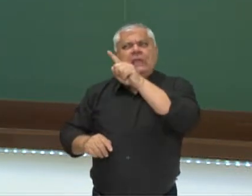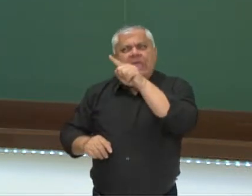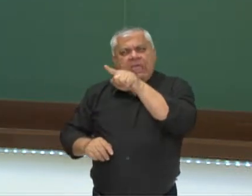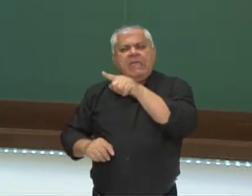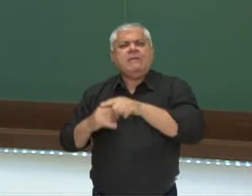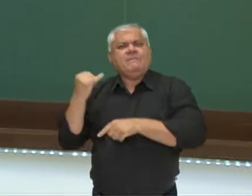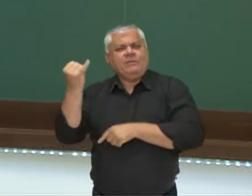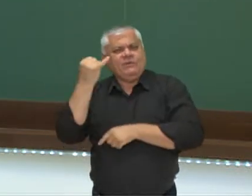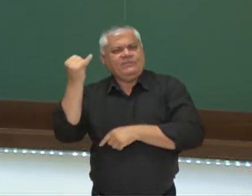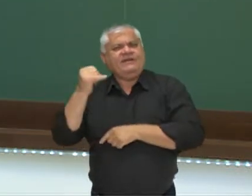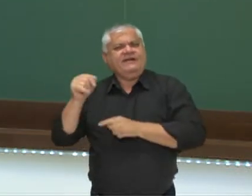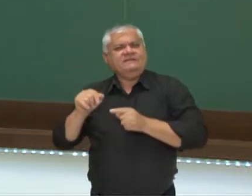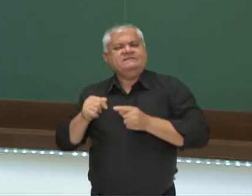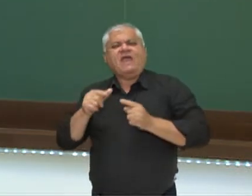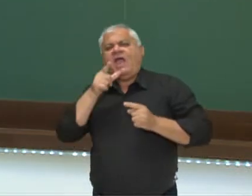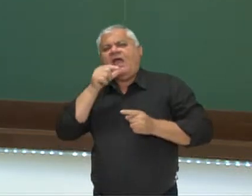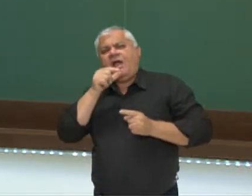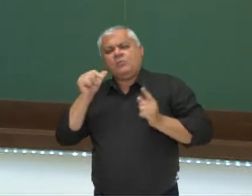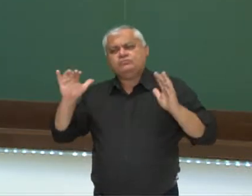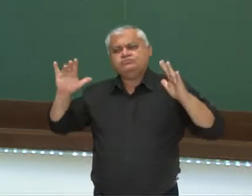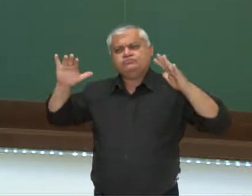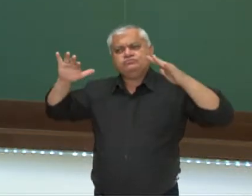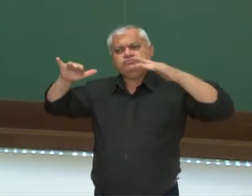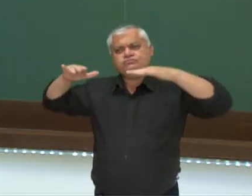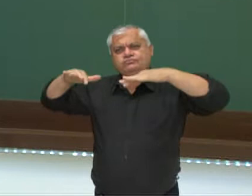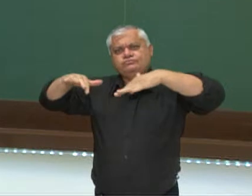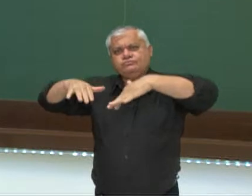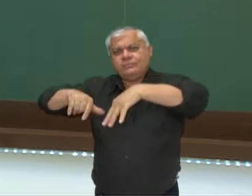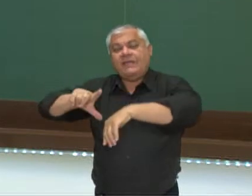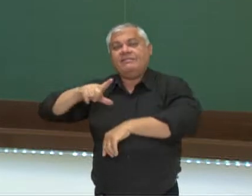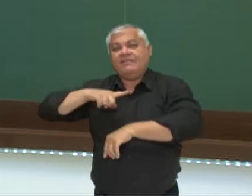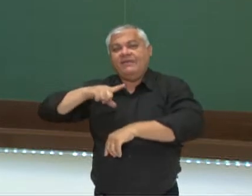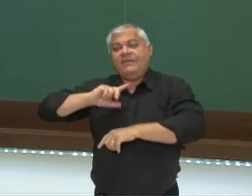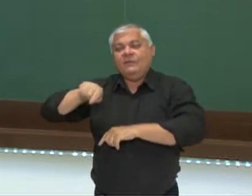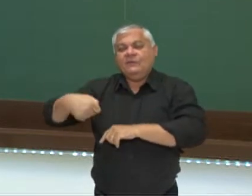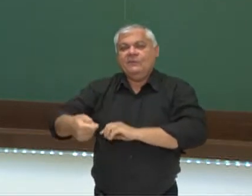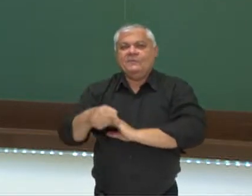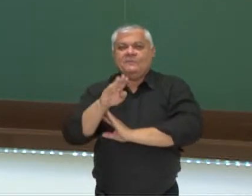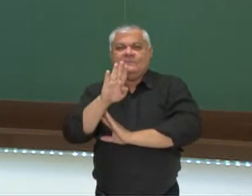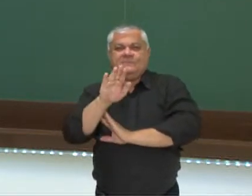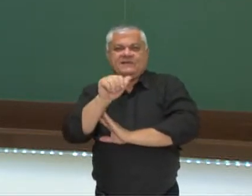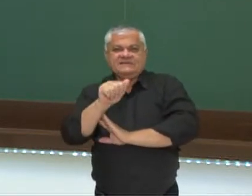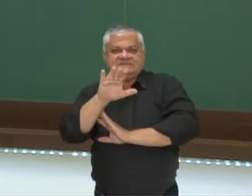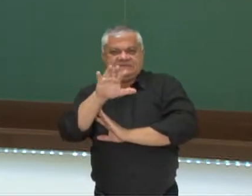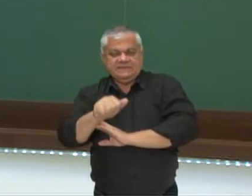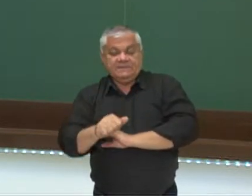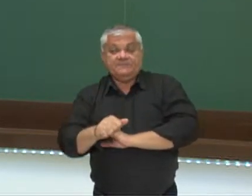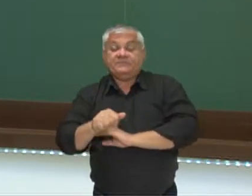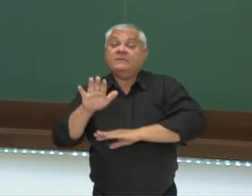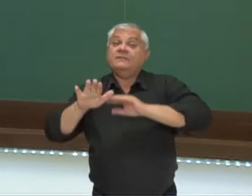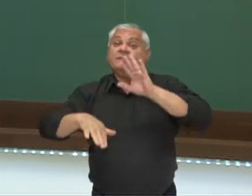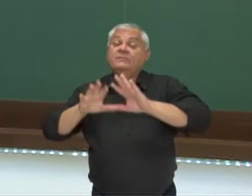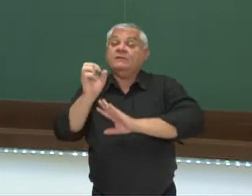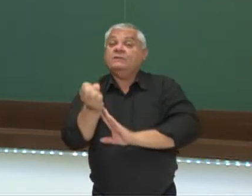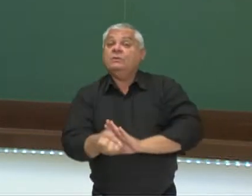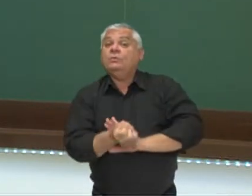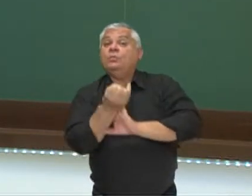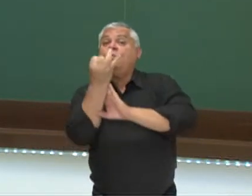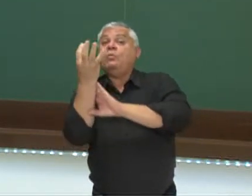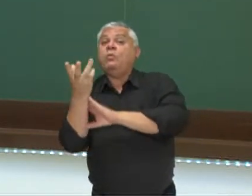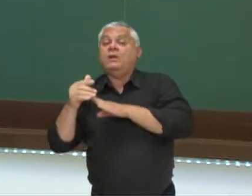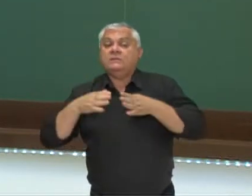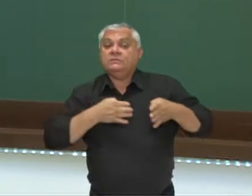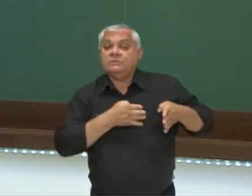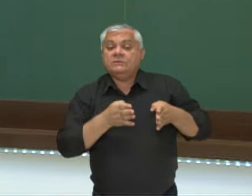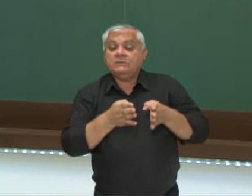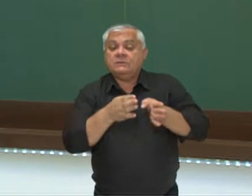de águas. E aí a gente vai conseguir estabelecer bacias hidrográficas. Dependendo da quantidade de rios que integram essa